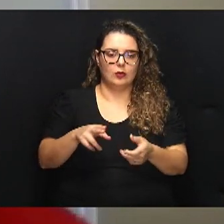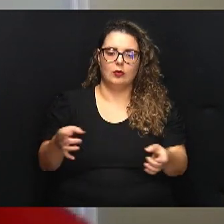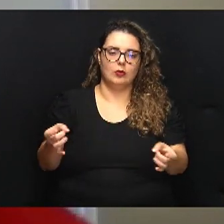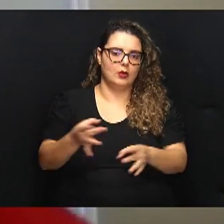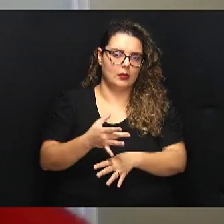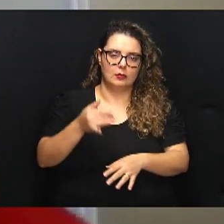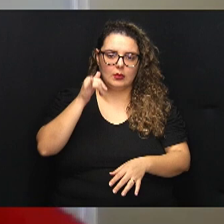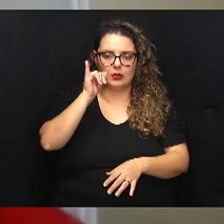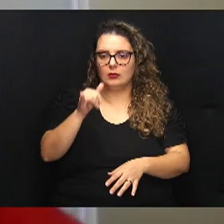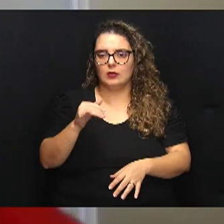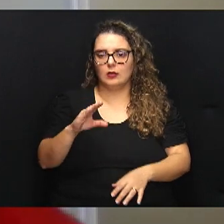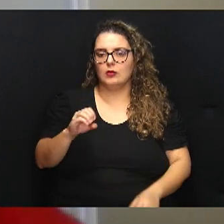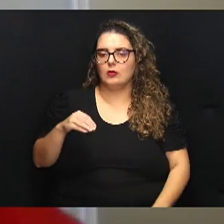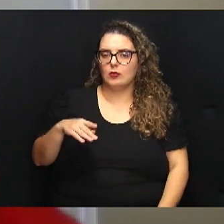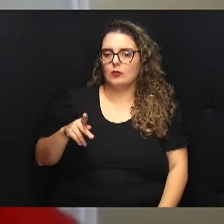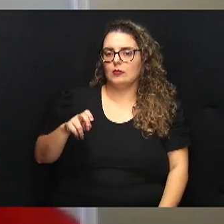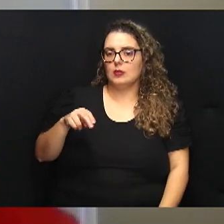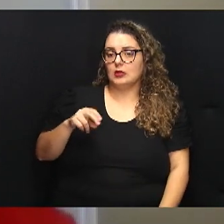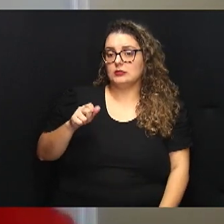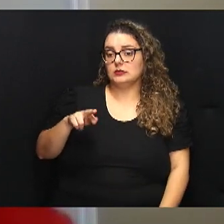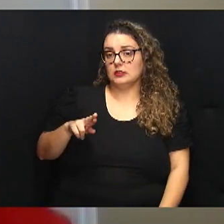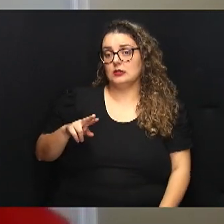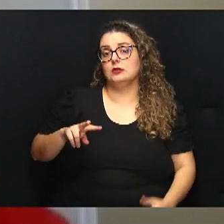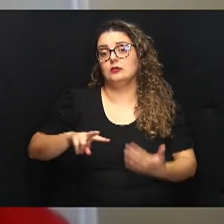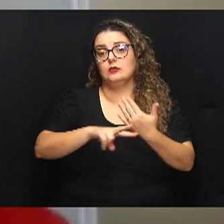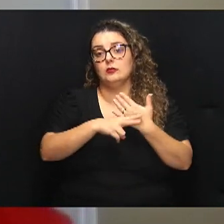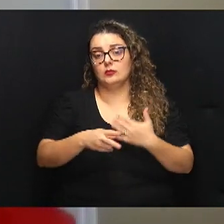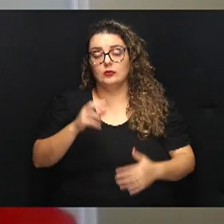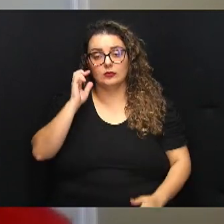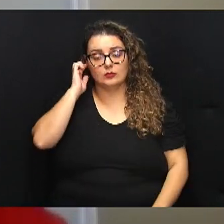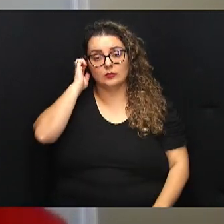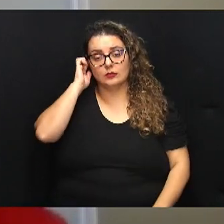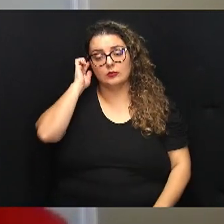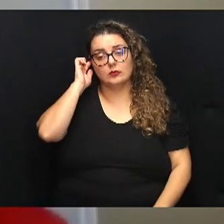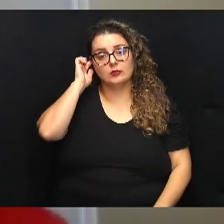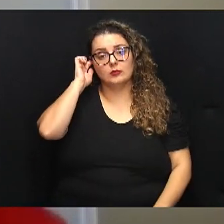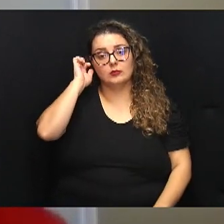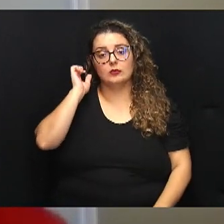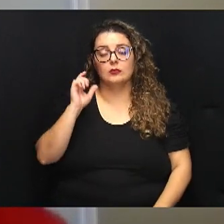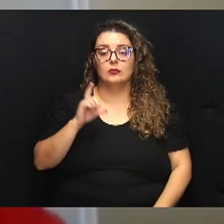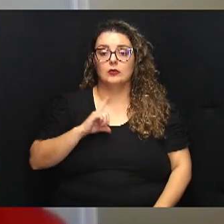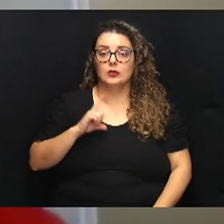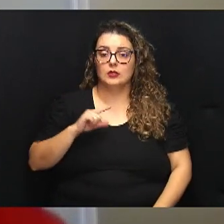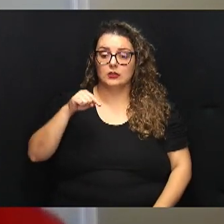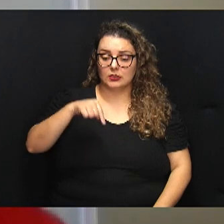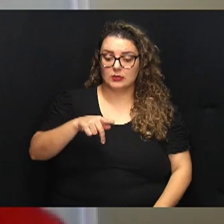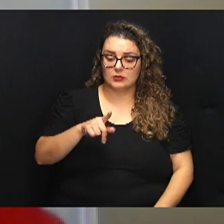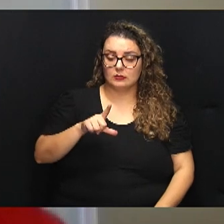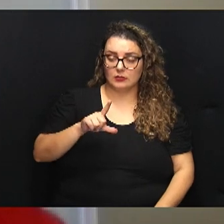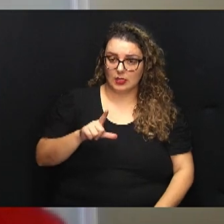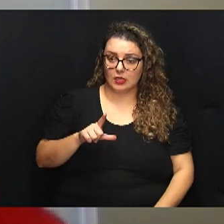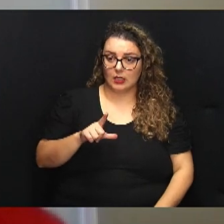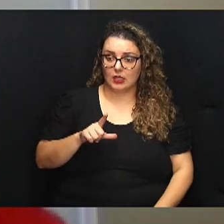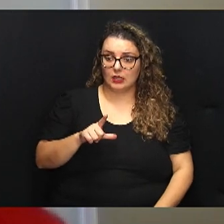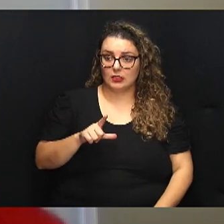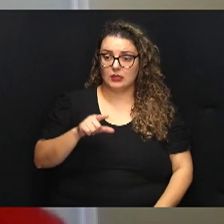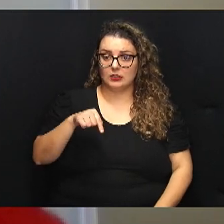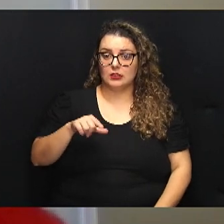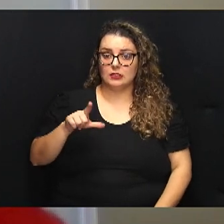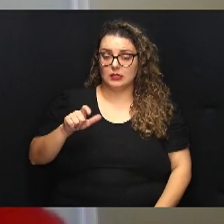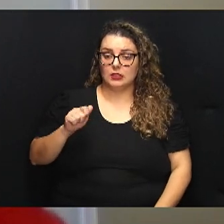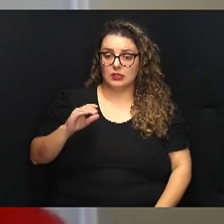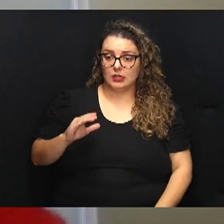evitar, compensar esses impactos. O caso previsto nesse PL, nessa LAC prevista